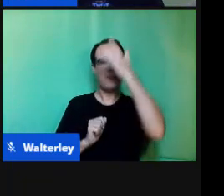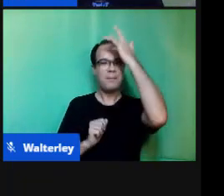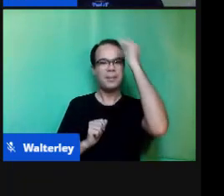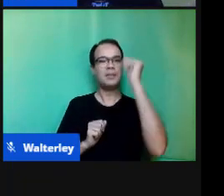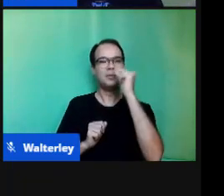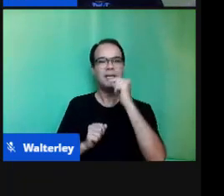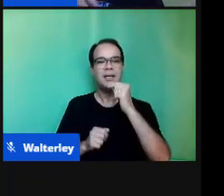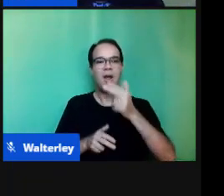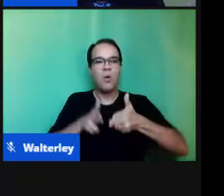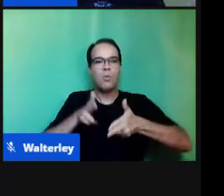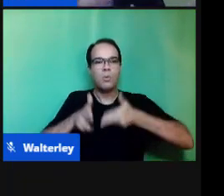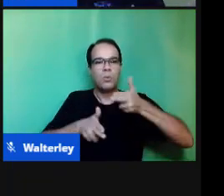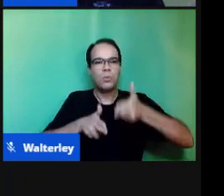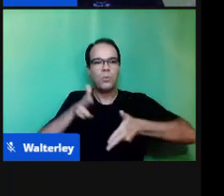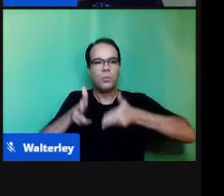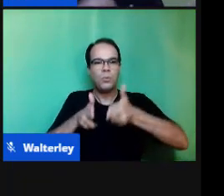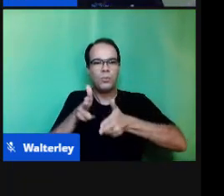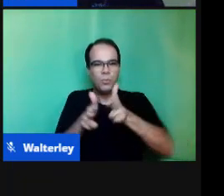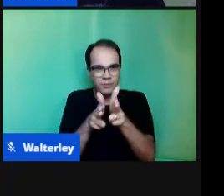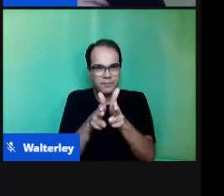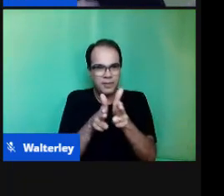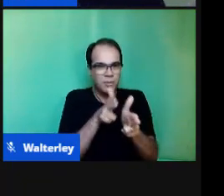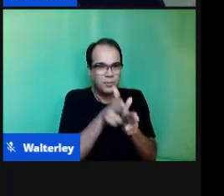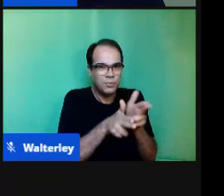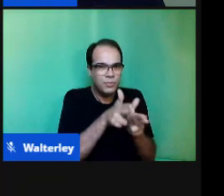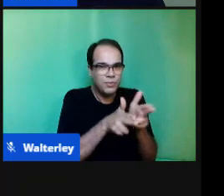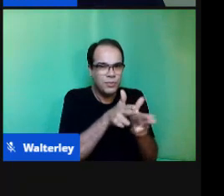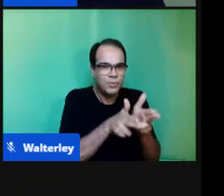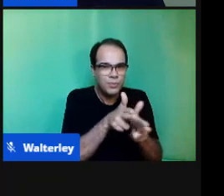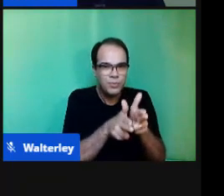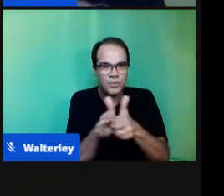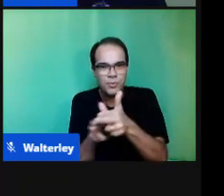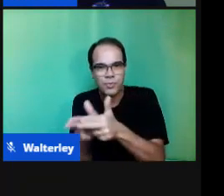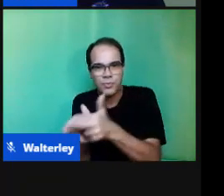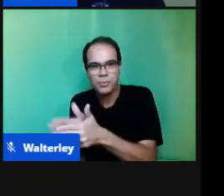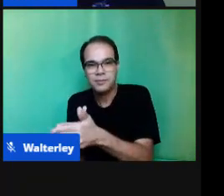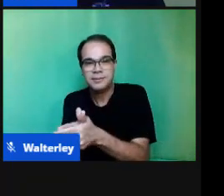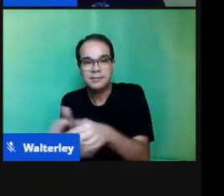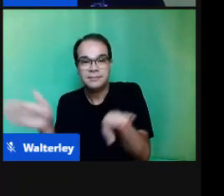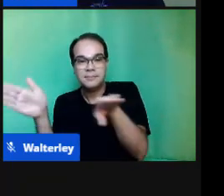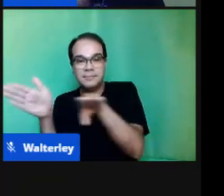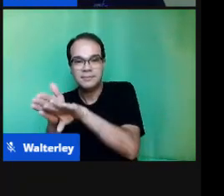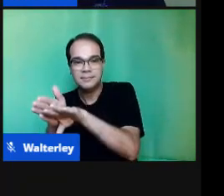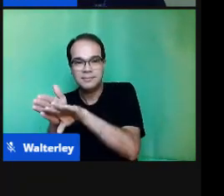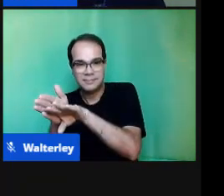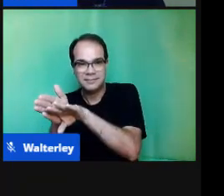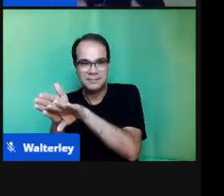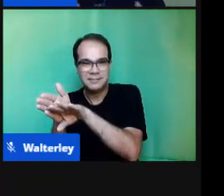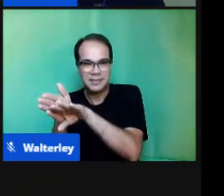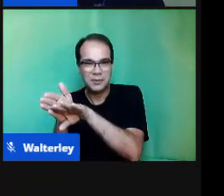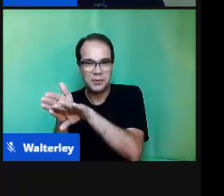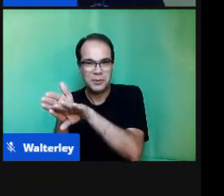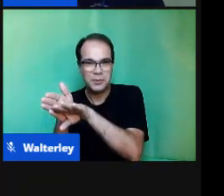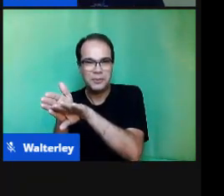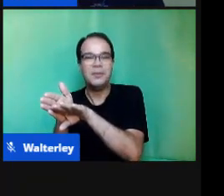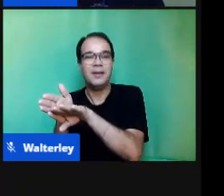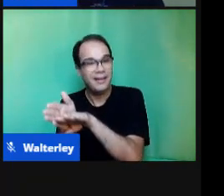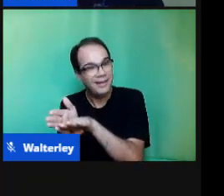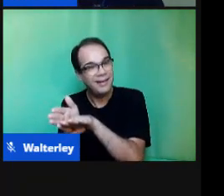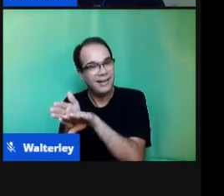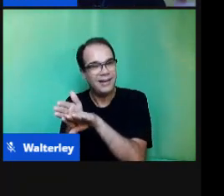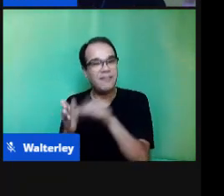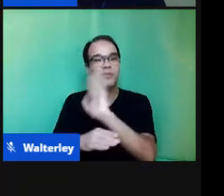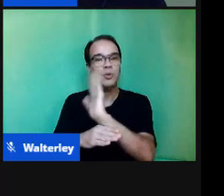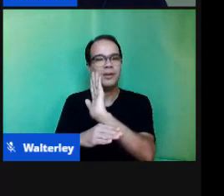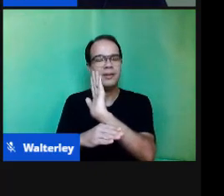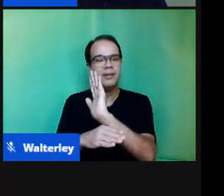Corumbá. Provavelmente veio através do Rio Paraguai, vindo da Argentina, que veio da Europa. Então, 6 anos